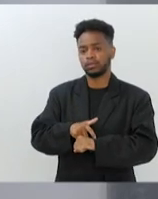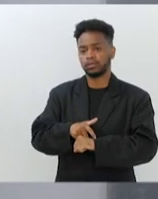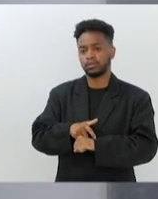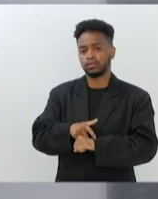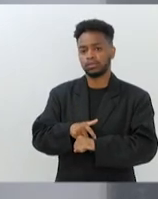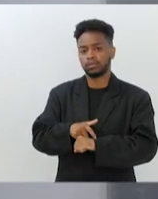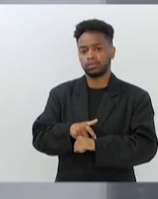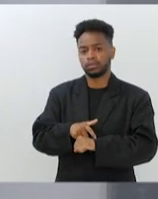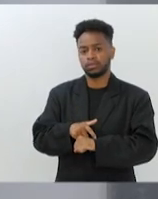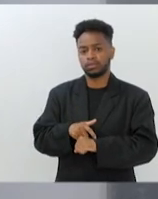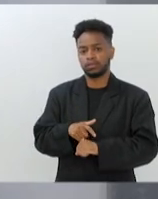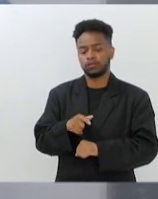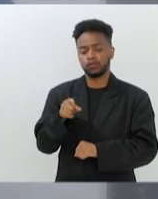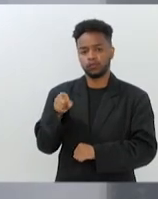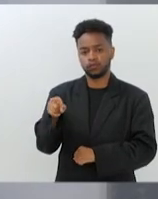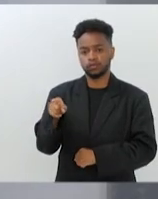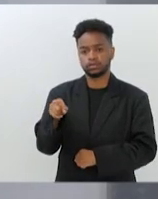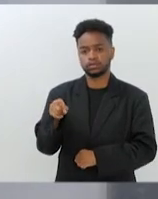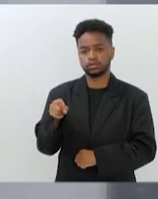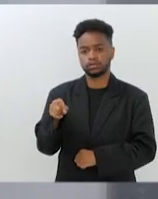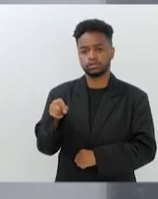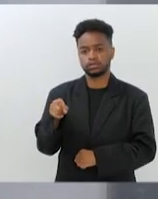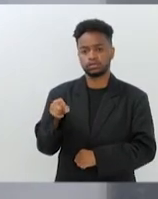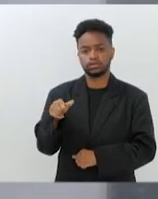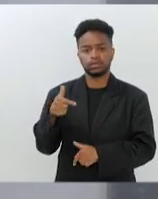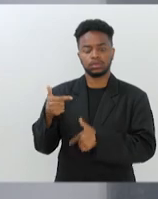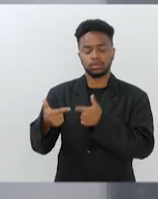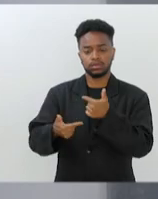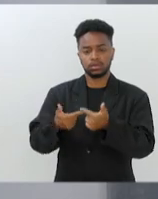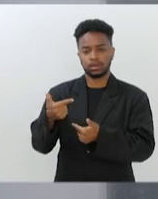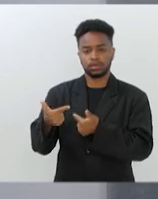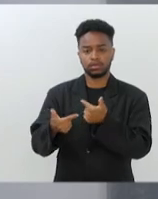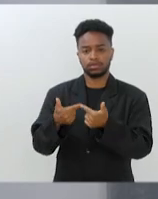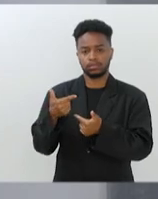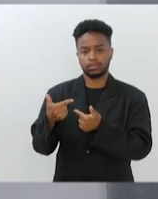senhora tá à frente